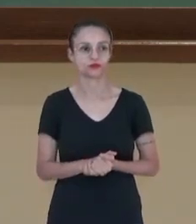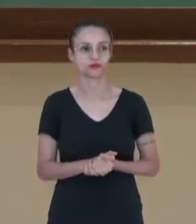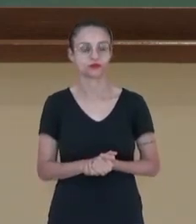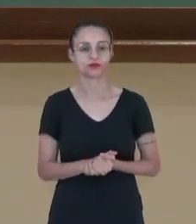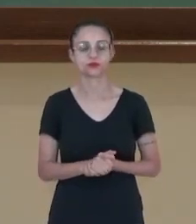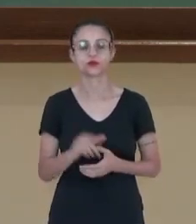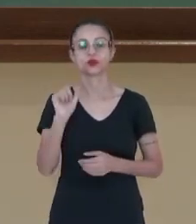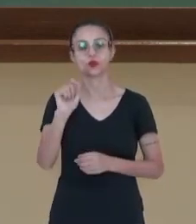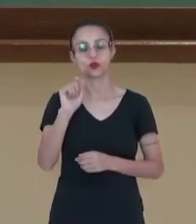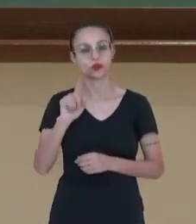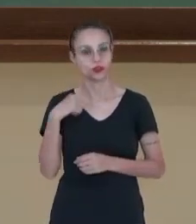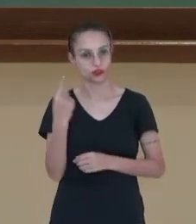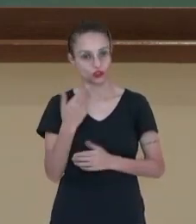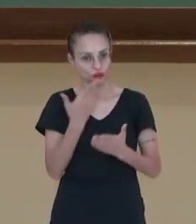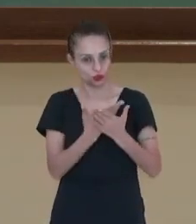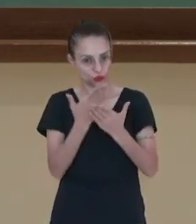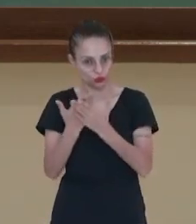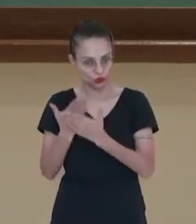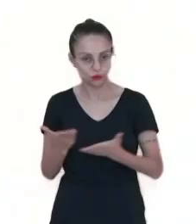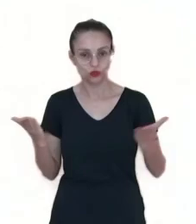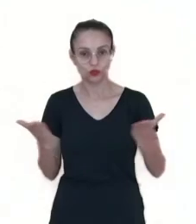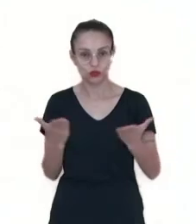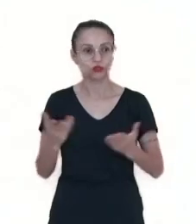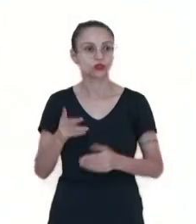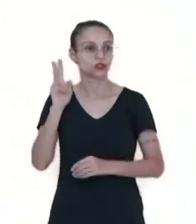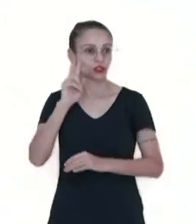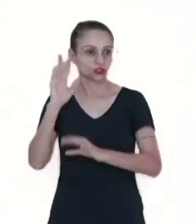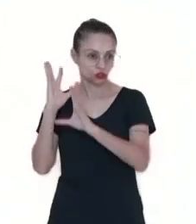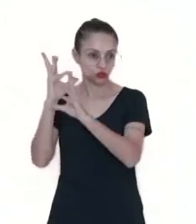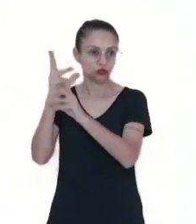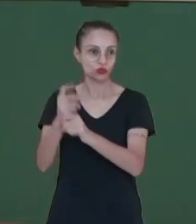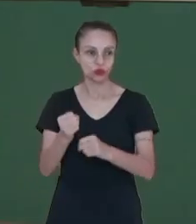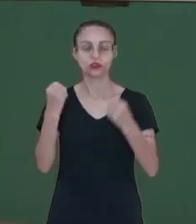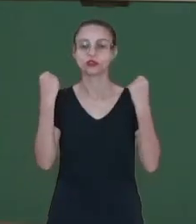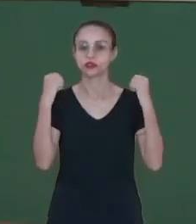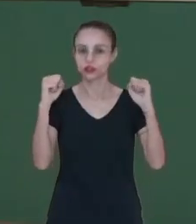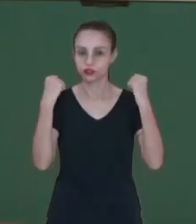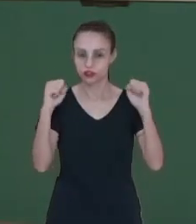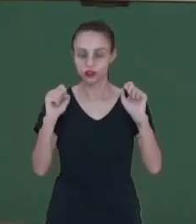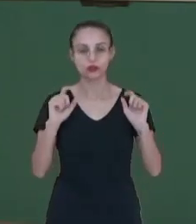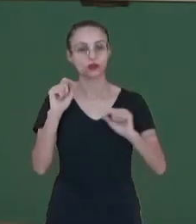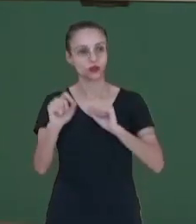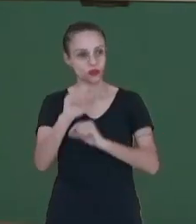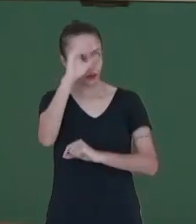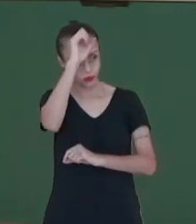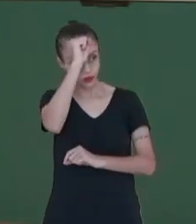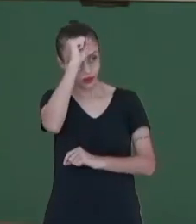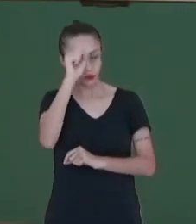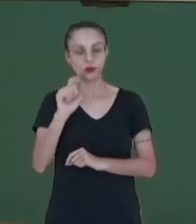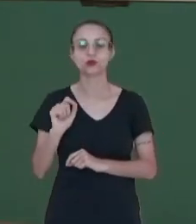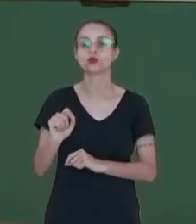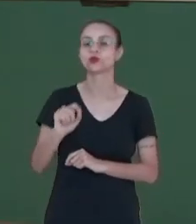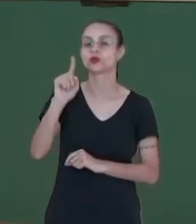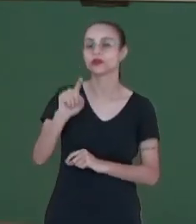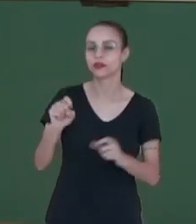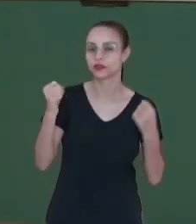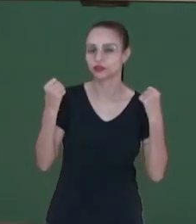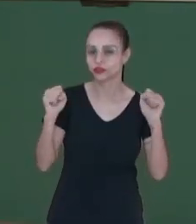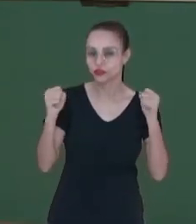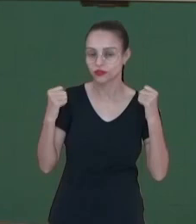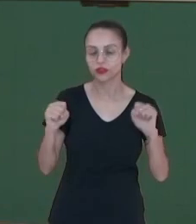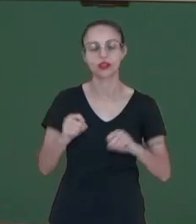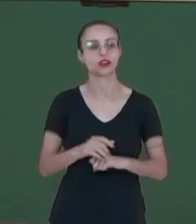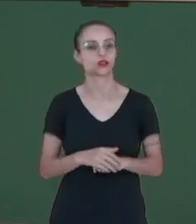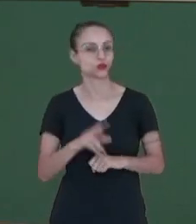O que estudamos? Estudamos um pouco da histórico da ginástica. Então, aprendemos um pouco sobre o que é ginástica,